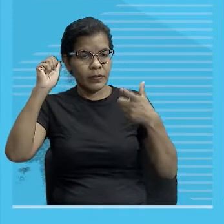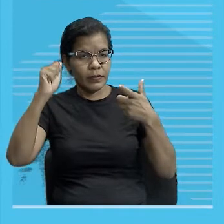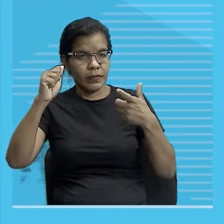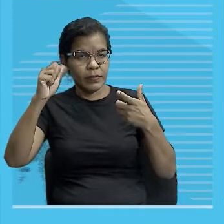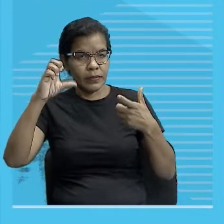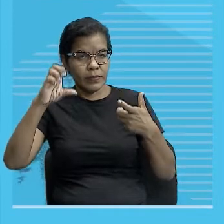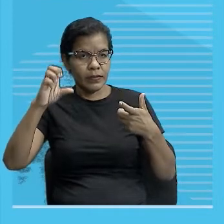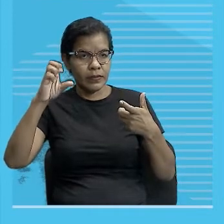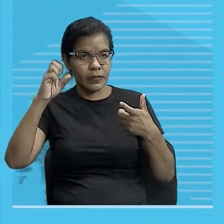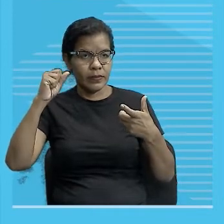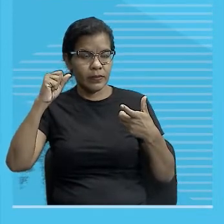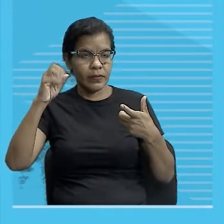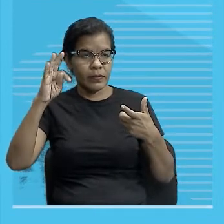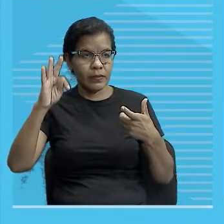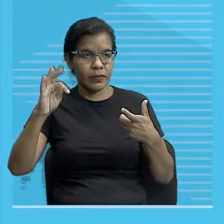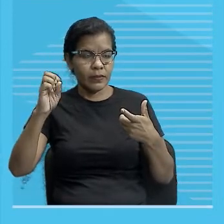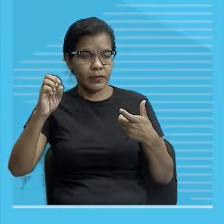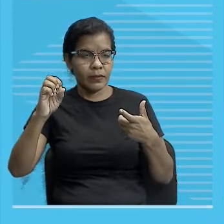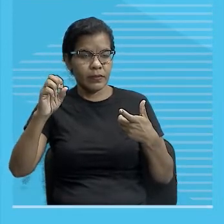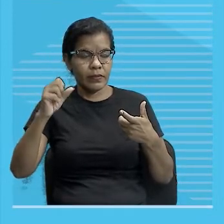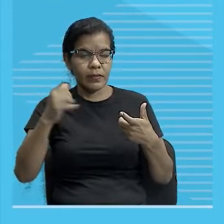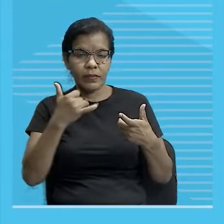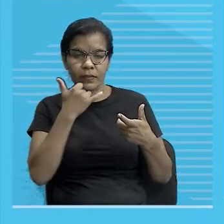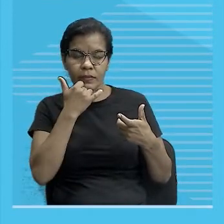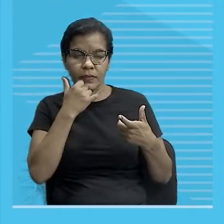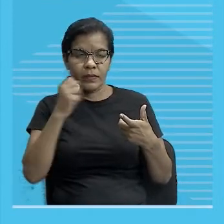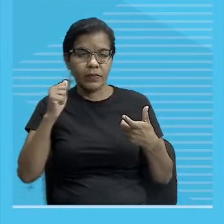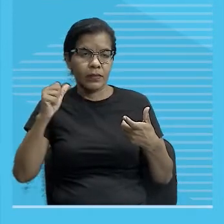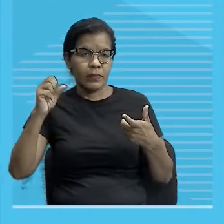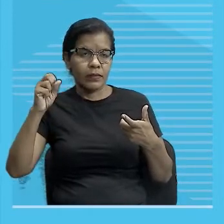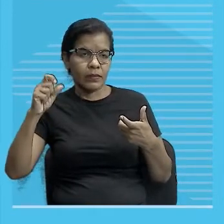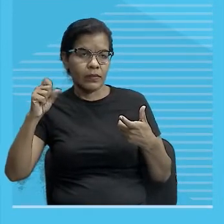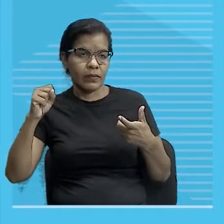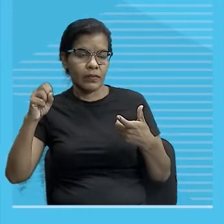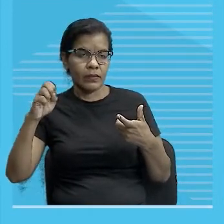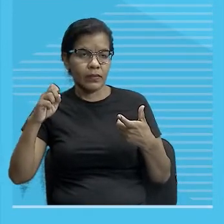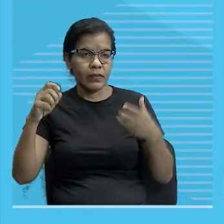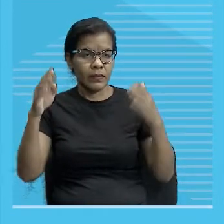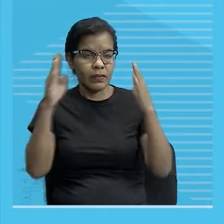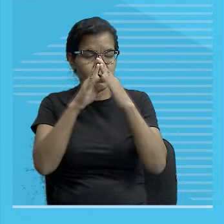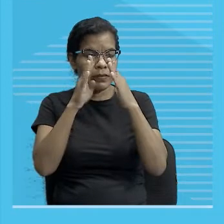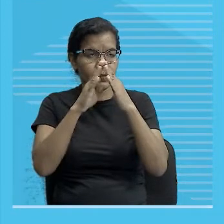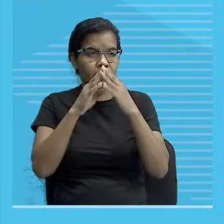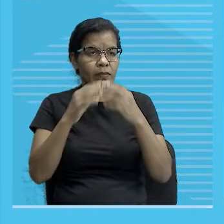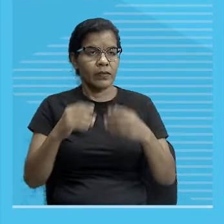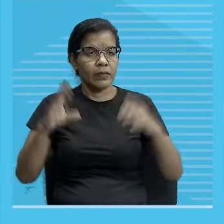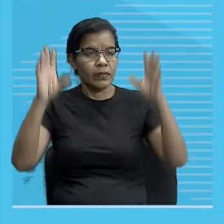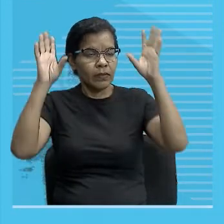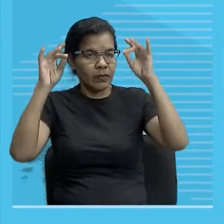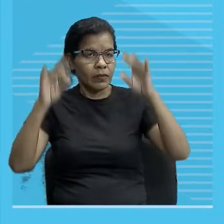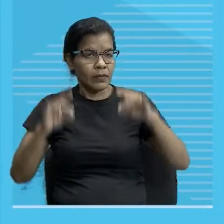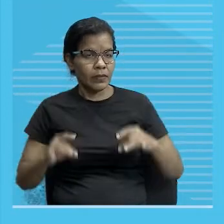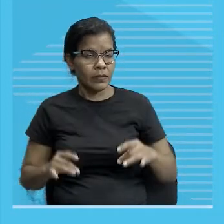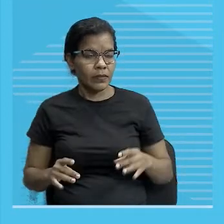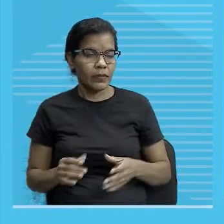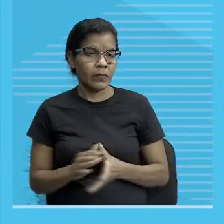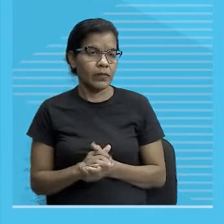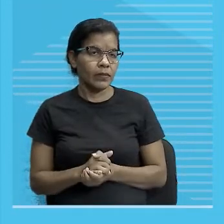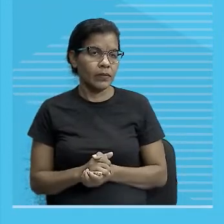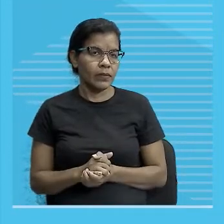mantém pura. Se a palavra casa estiver especificada, o que, que ia acontecer? Eu teria dar.